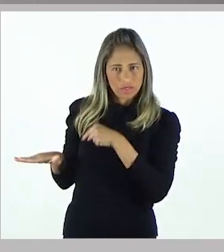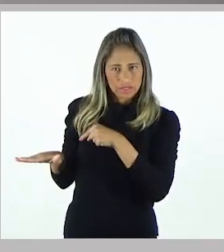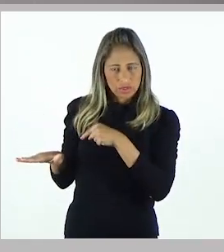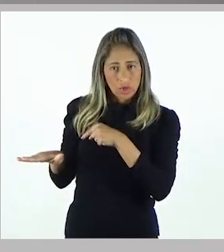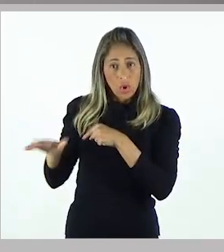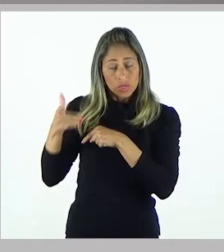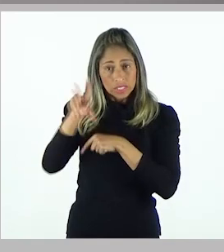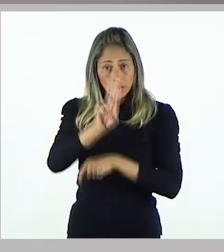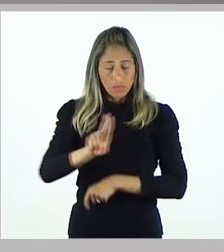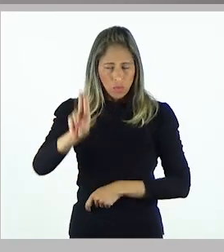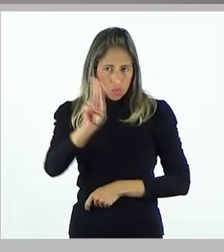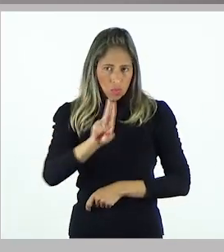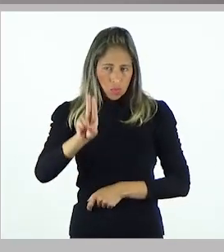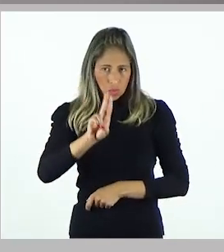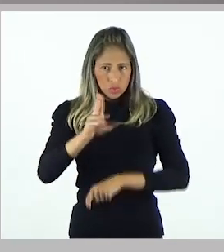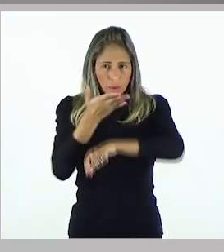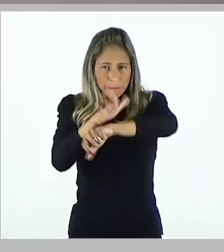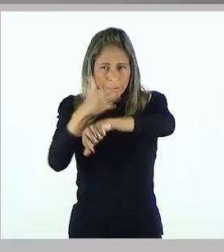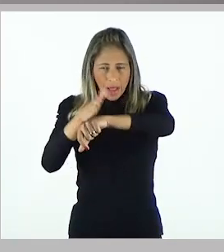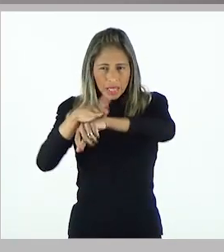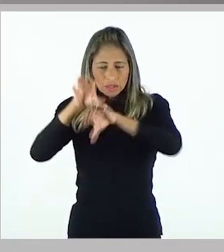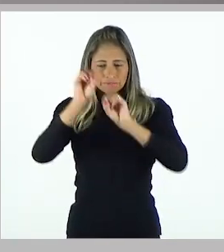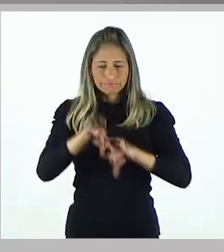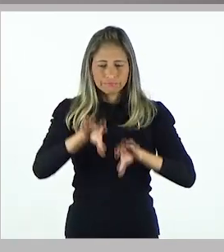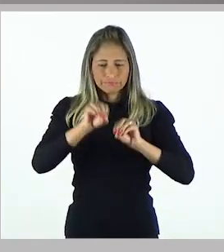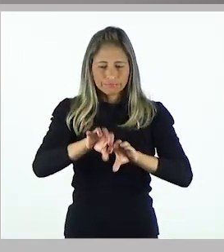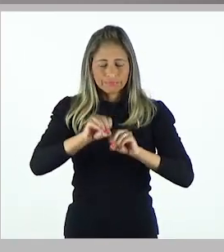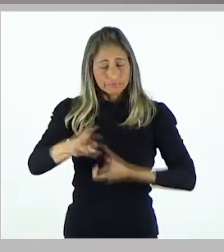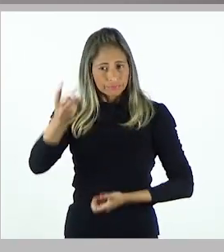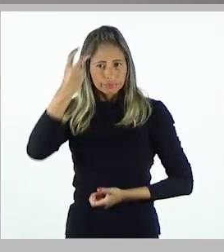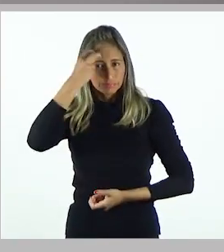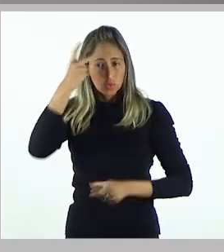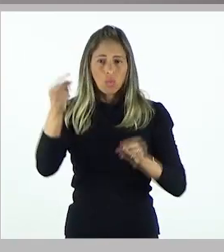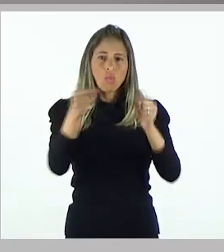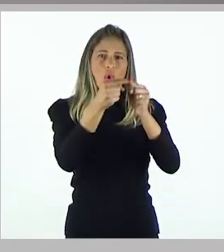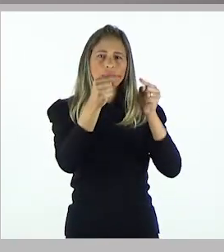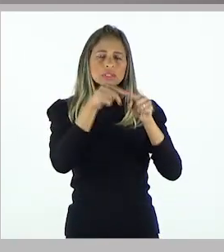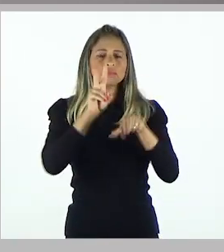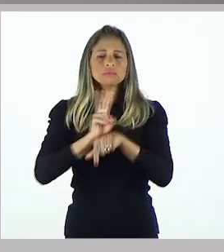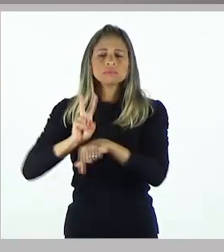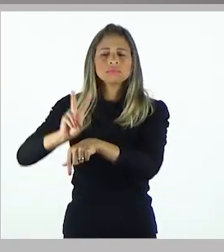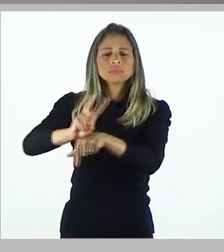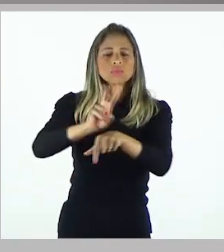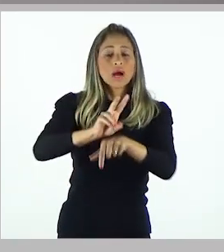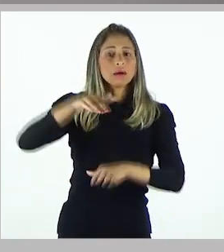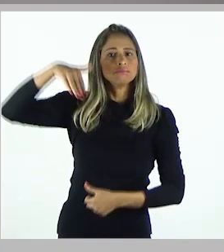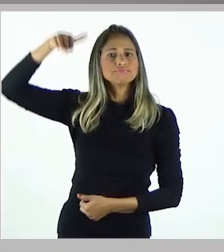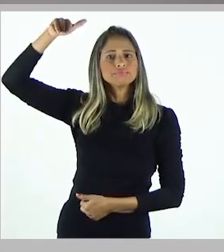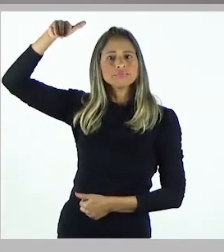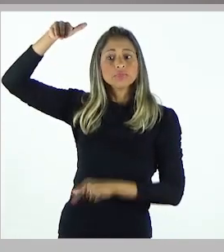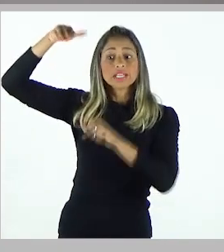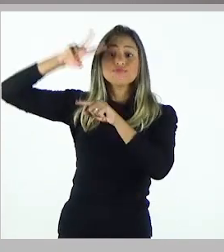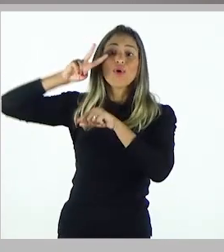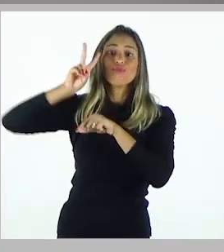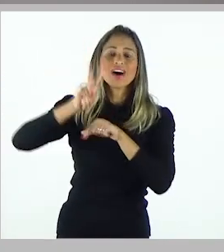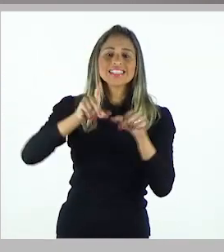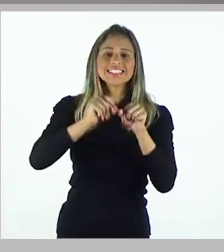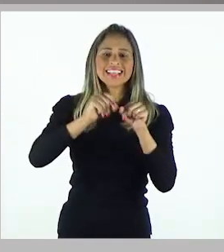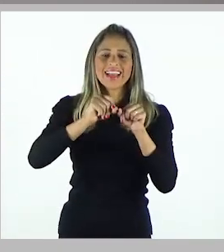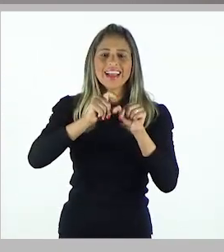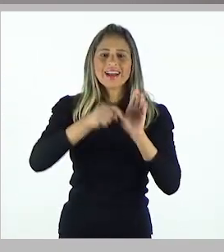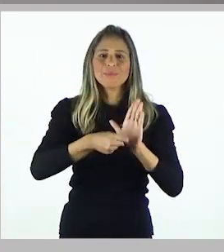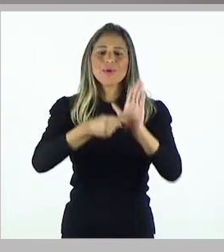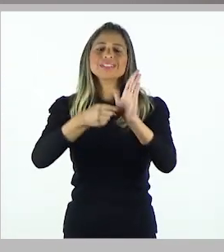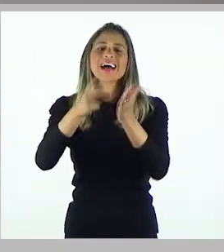infantil, e o seu uso na prática educativa e cultural, com o objetivo de orientar os adultos que irão mediar as leituras